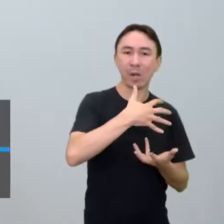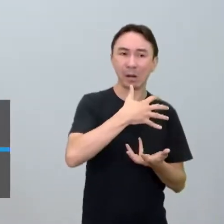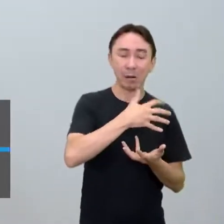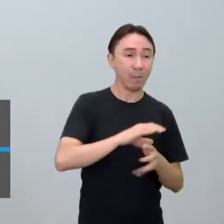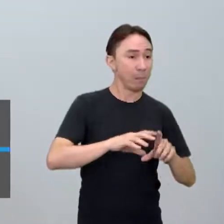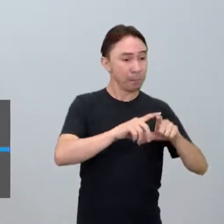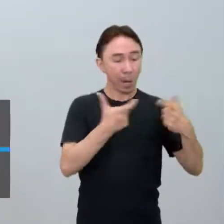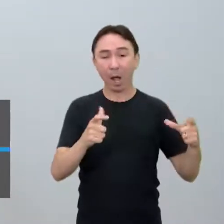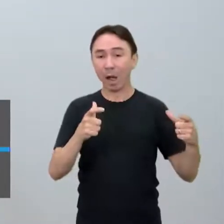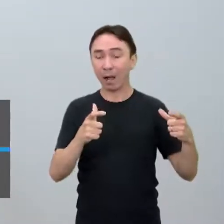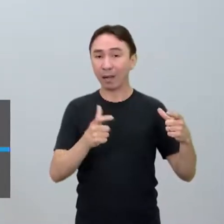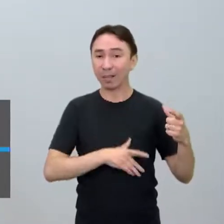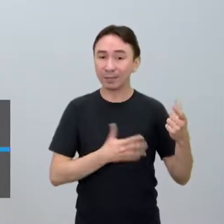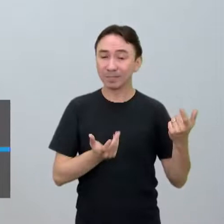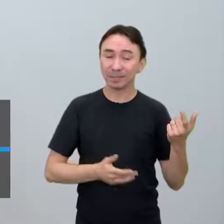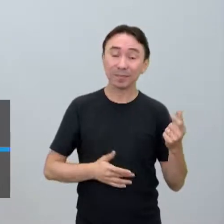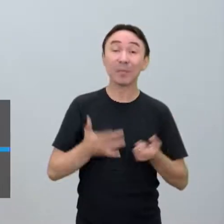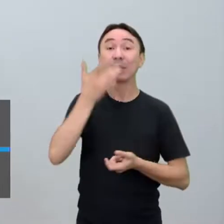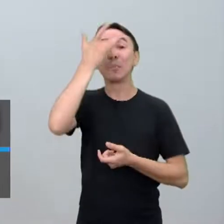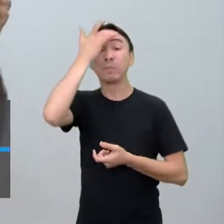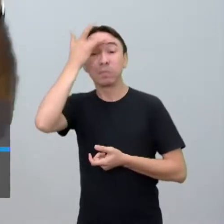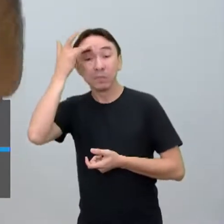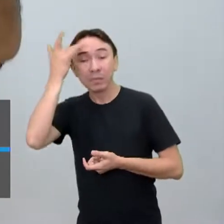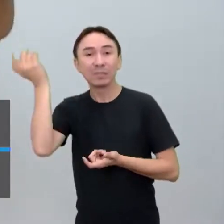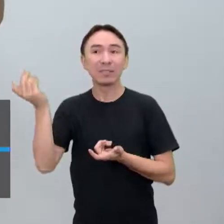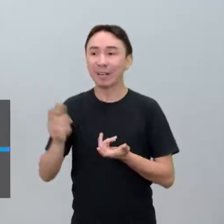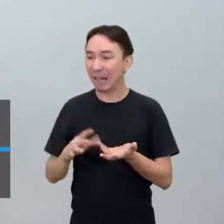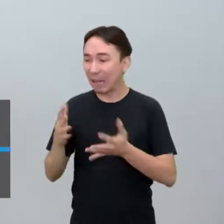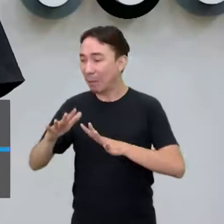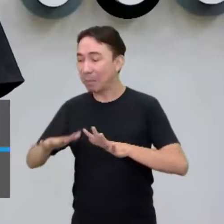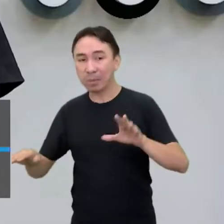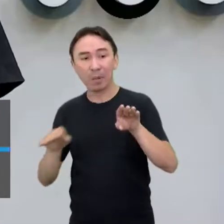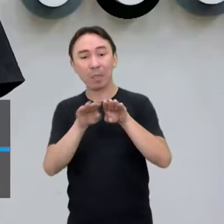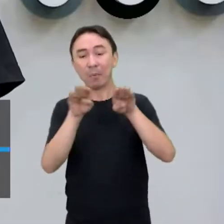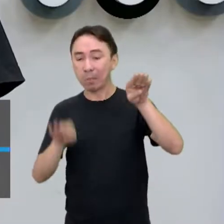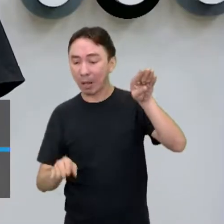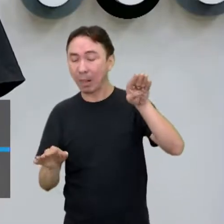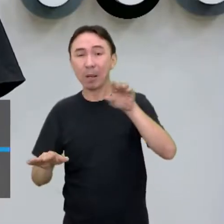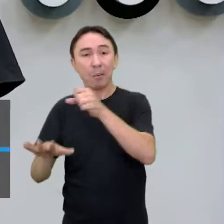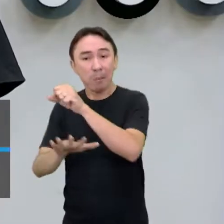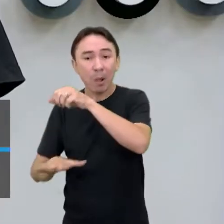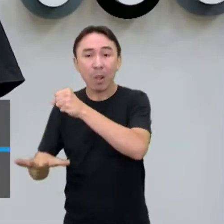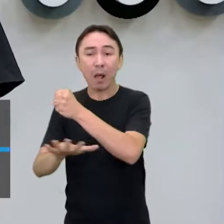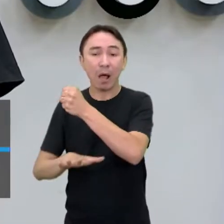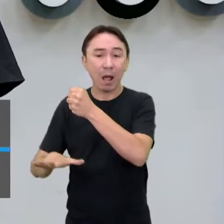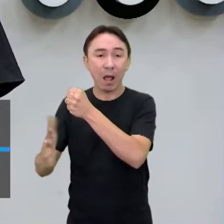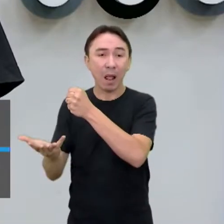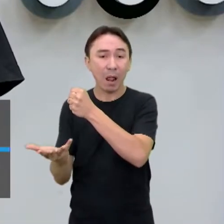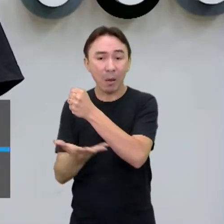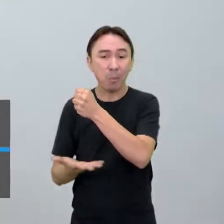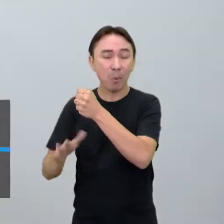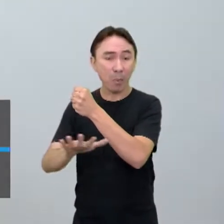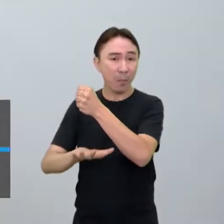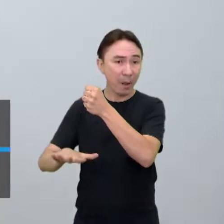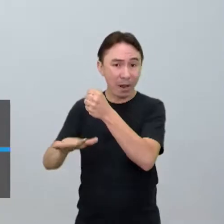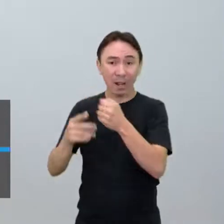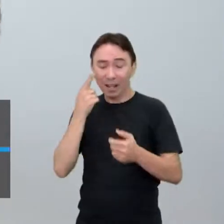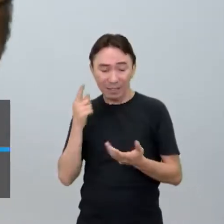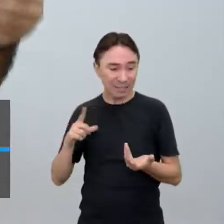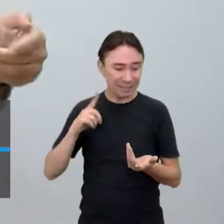modo que as possibilidades vão sendo cada vez menores na medida em que você vai fazendo